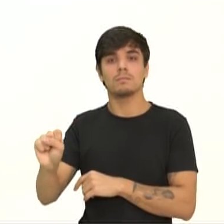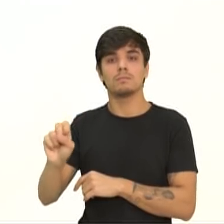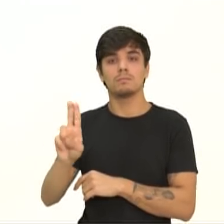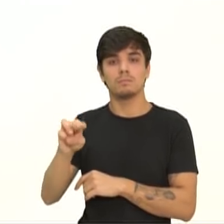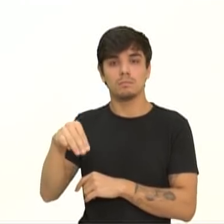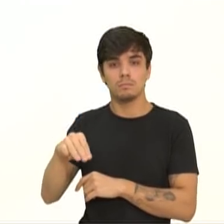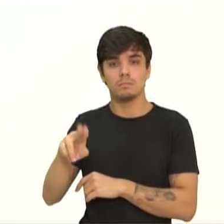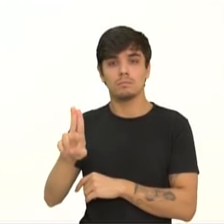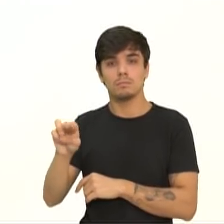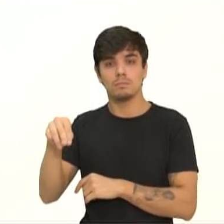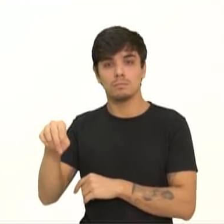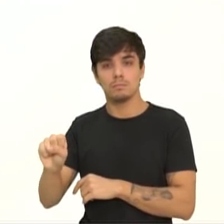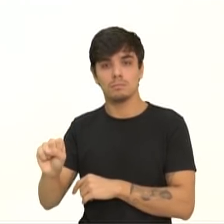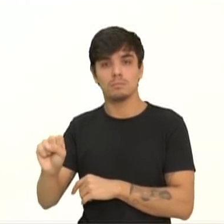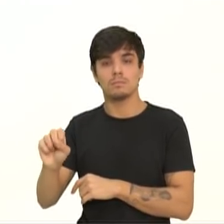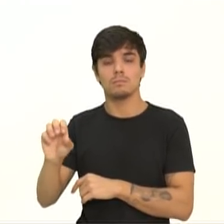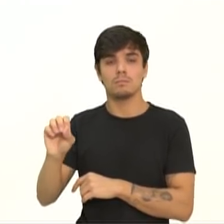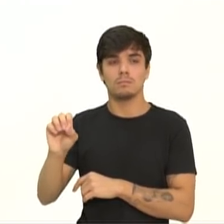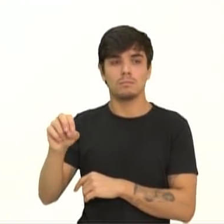uns,